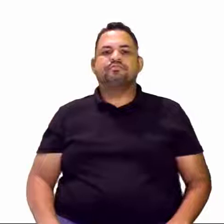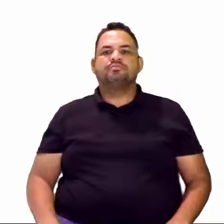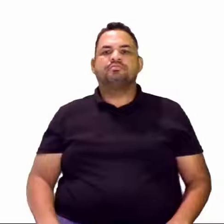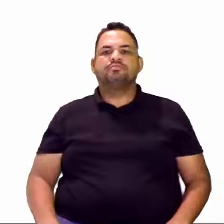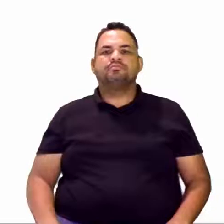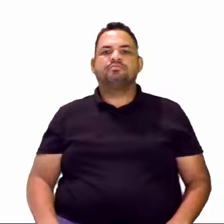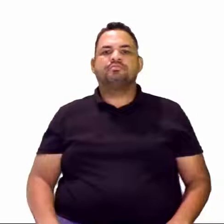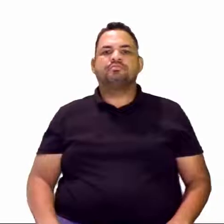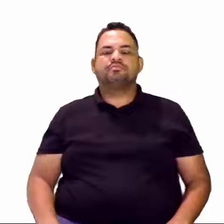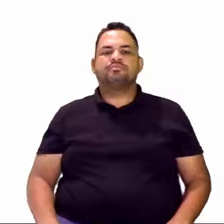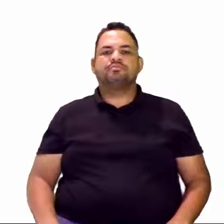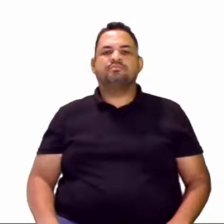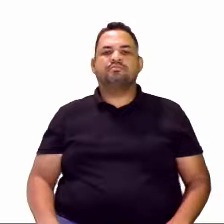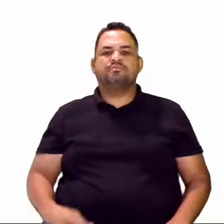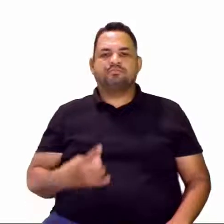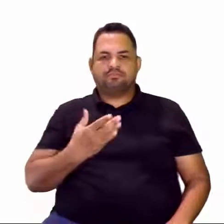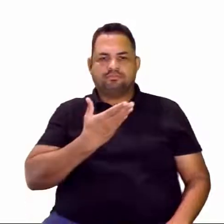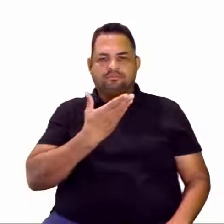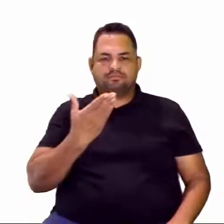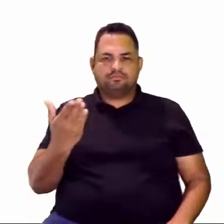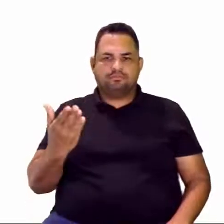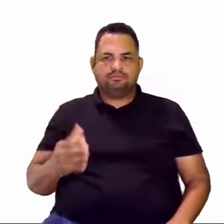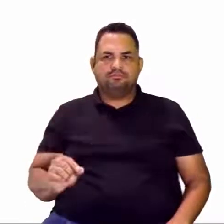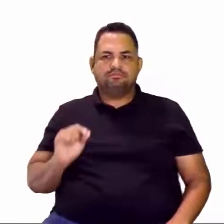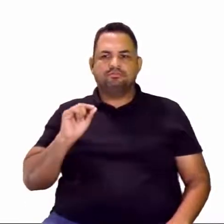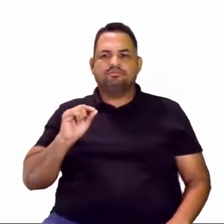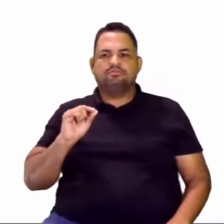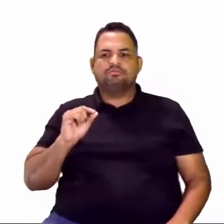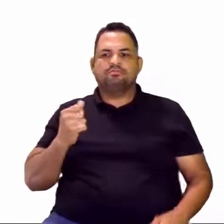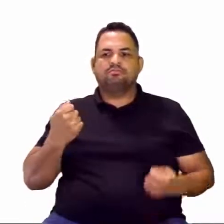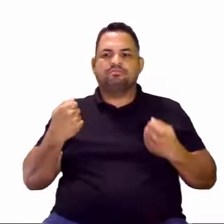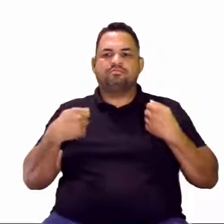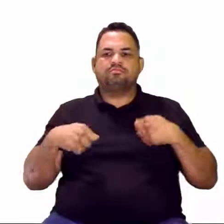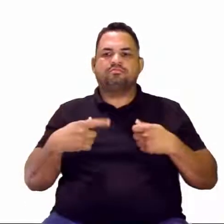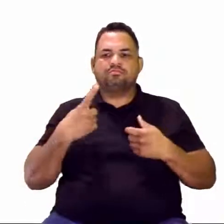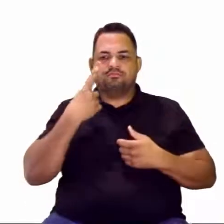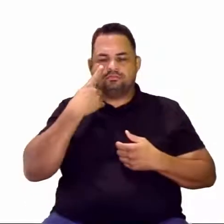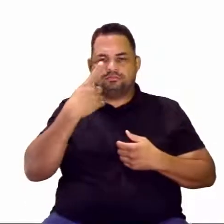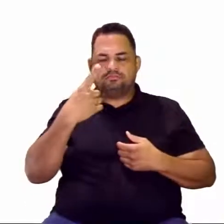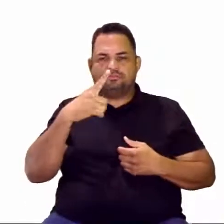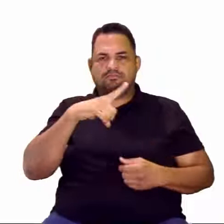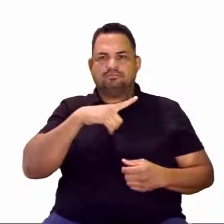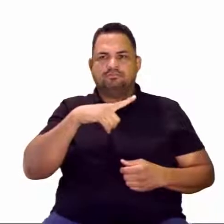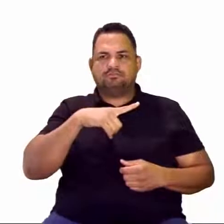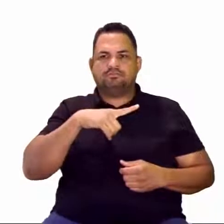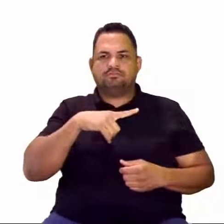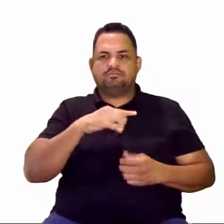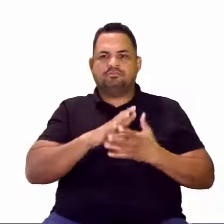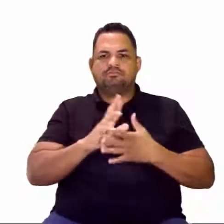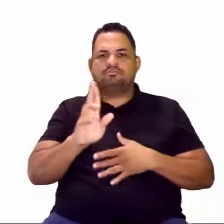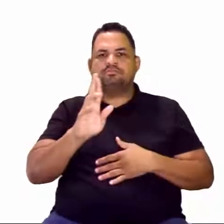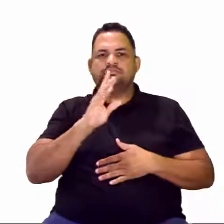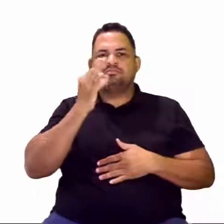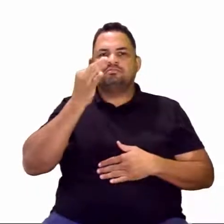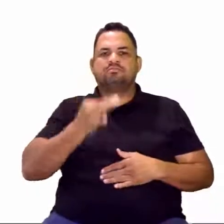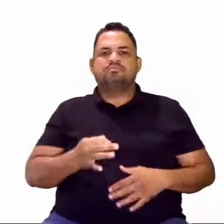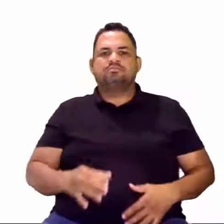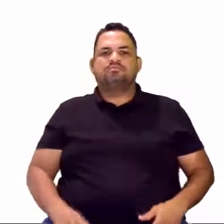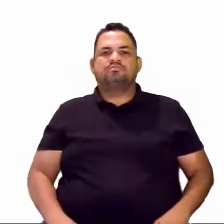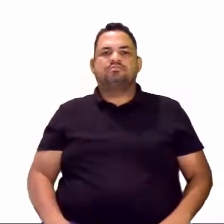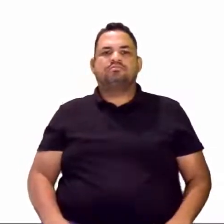daí agora, meu caro aluno, o que podemos obter como a resposta